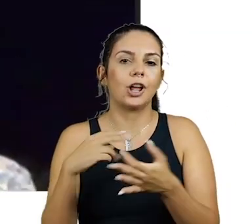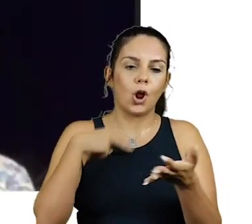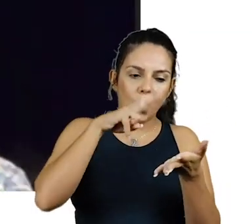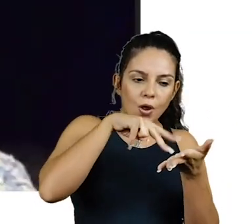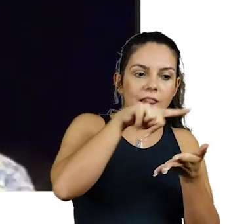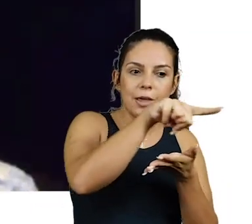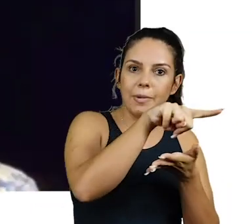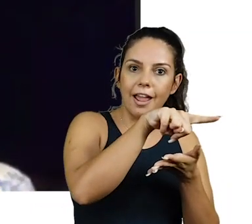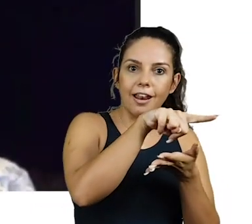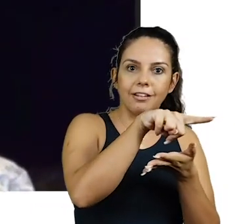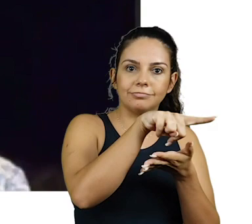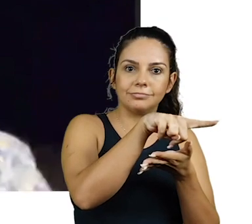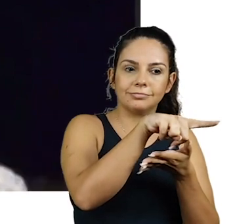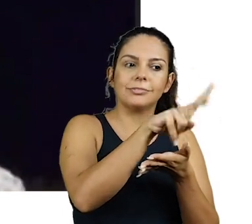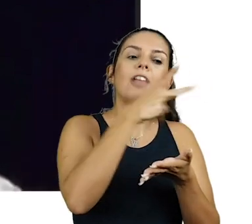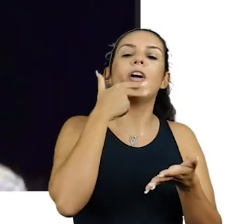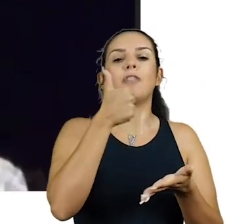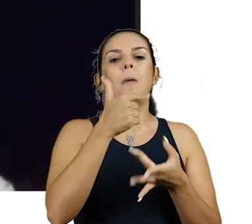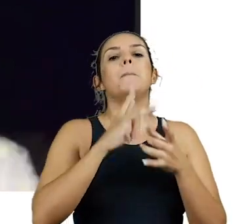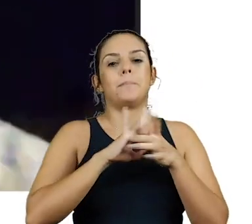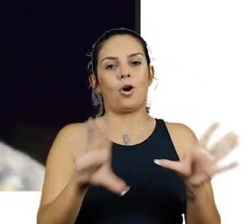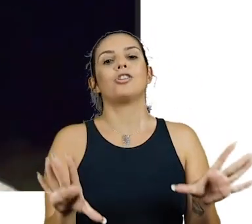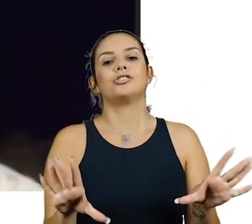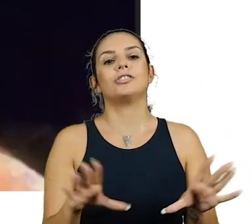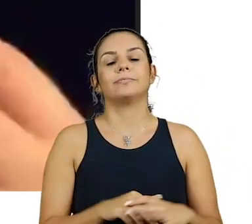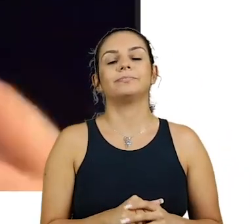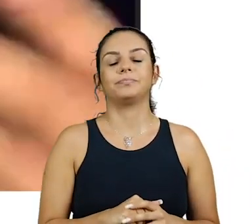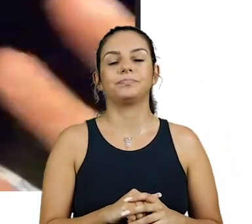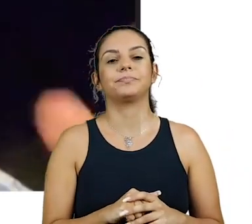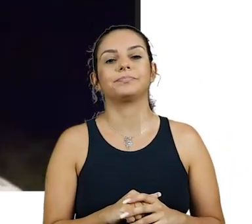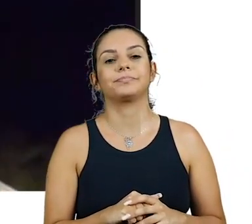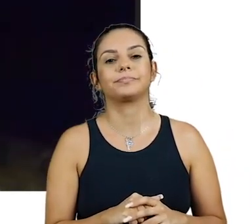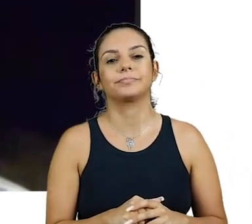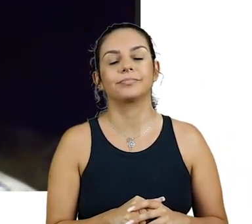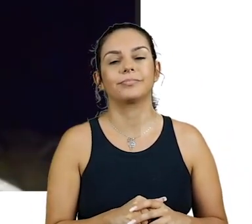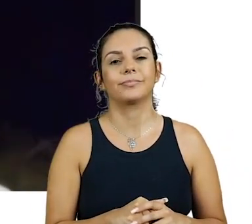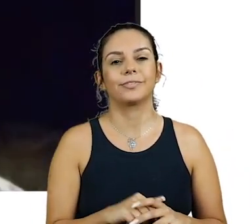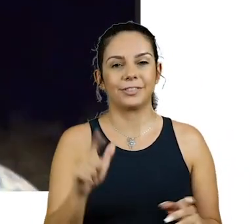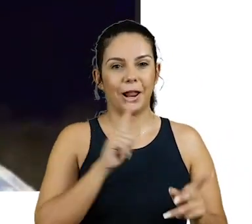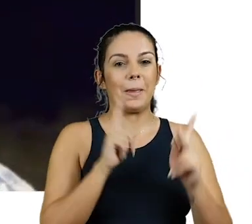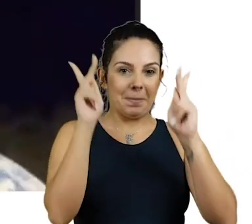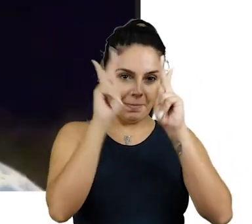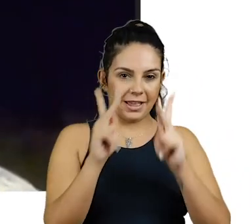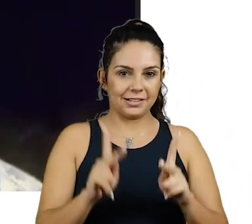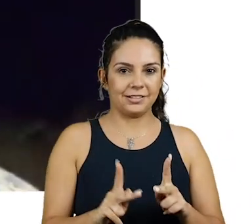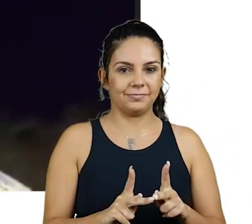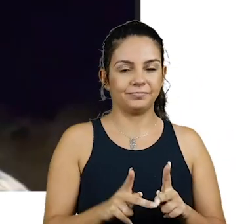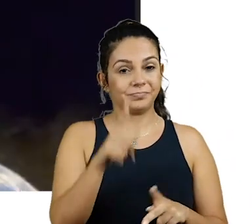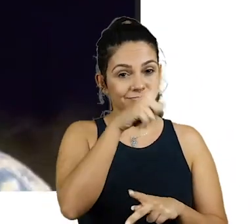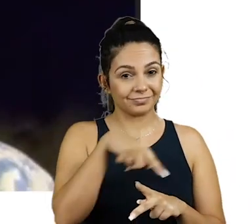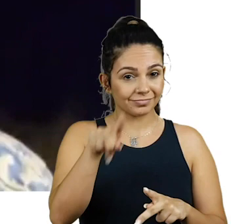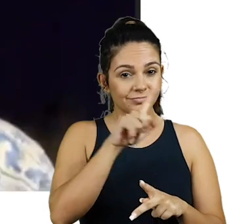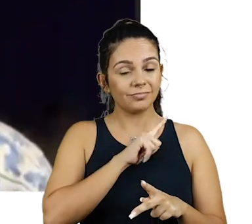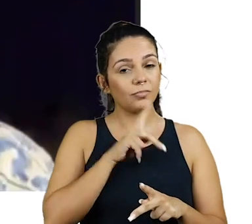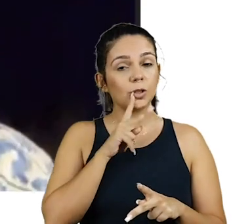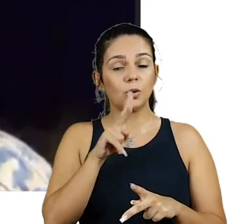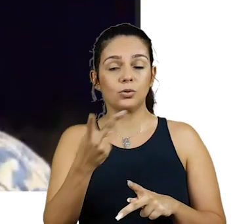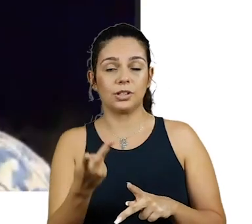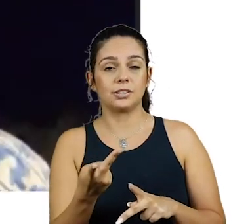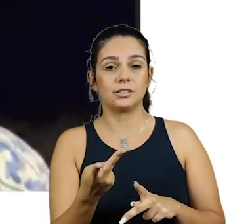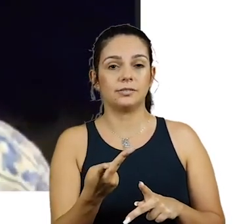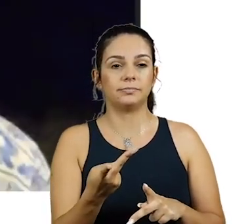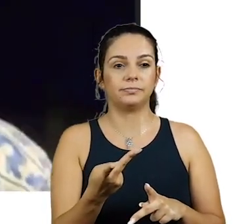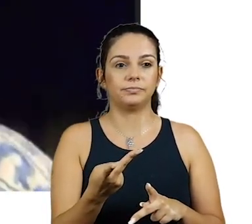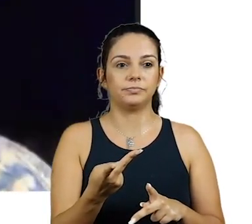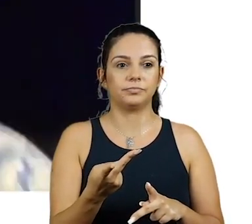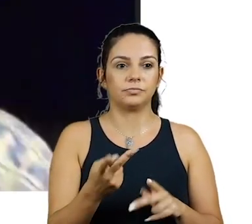para ela e aí tinha uma aprovação. Aí a gente tinha uma paz com isso. E eu acho que essas contradições